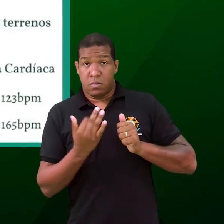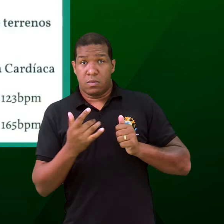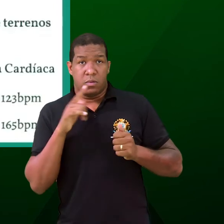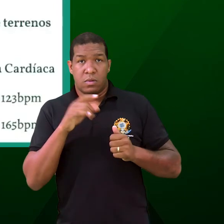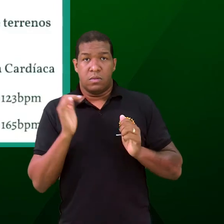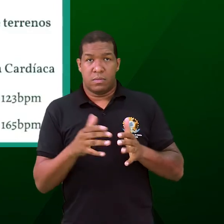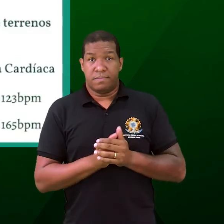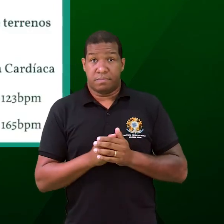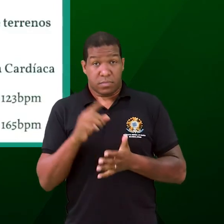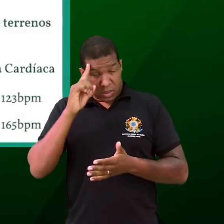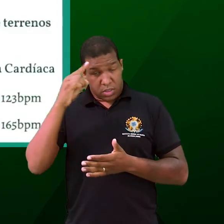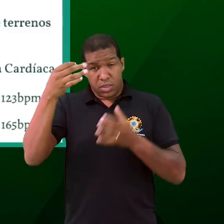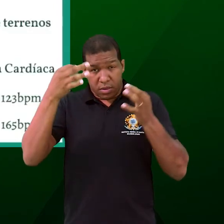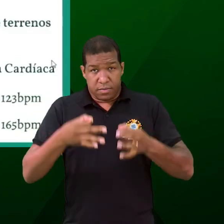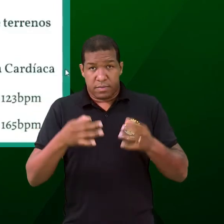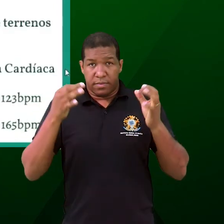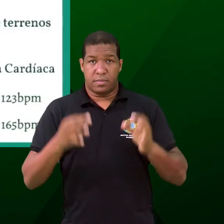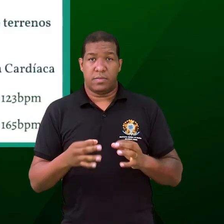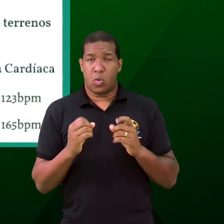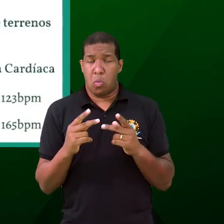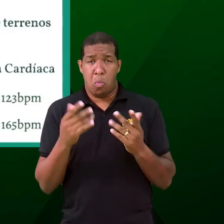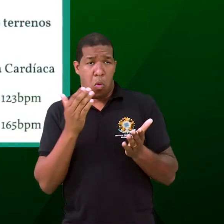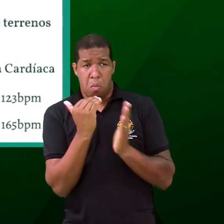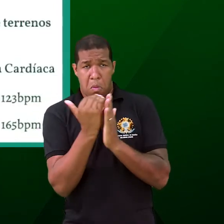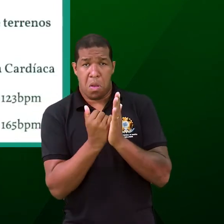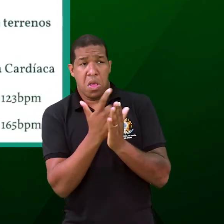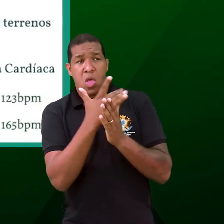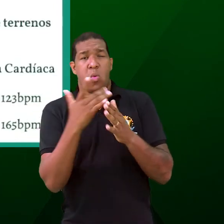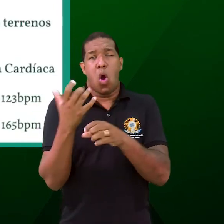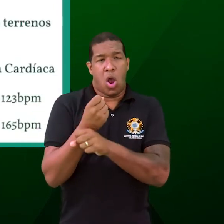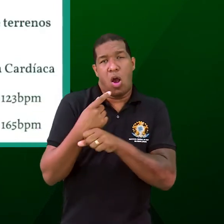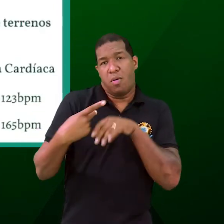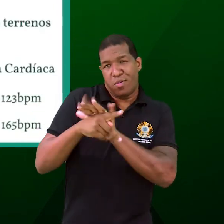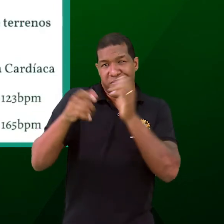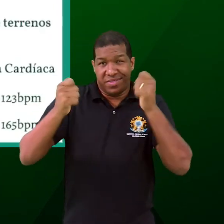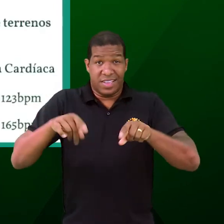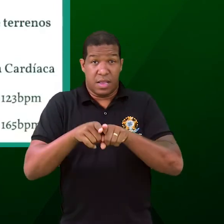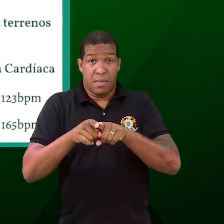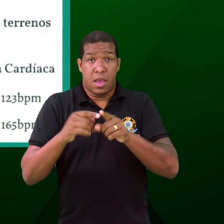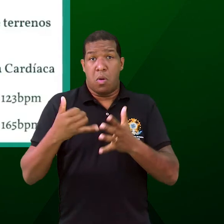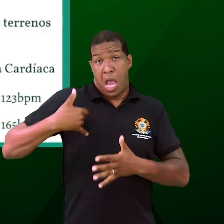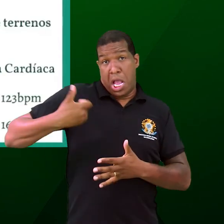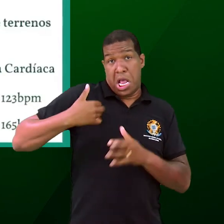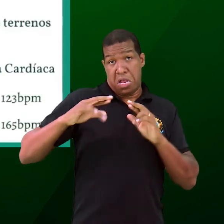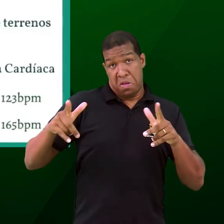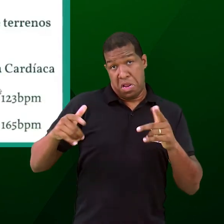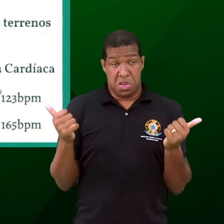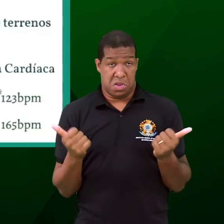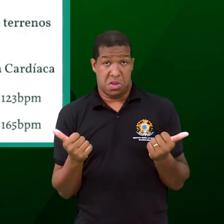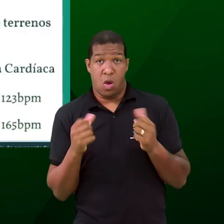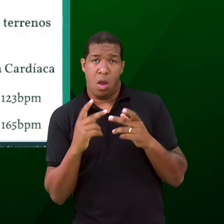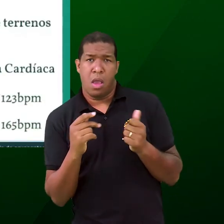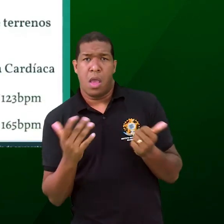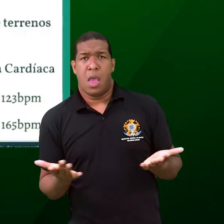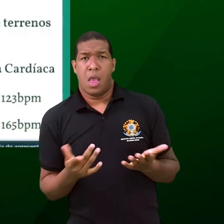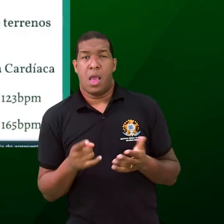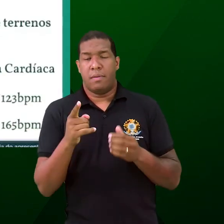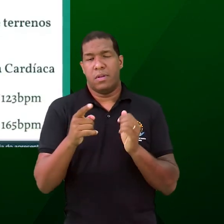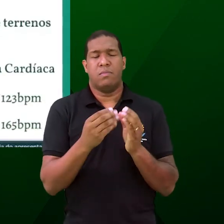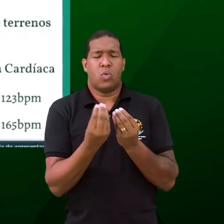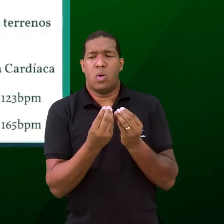visto isso, ou irão ver ainda, né, nas aulas de educação física, é pegando os batimentos, né, com os dois dedos aqui, indicador,